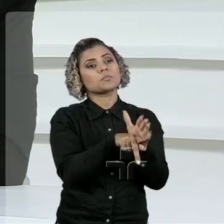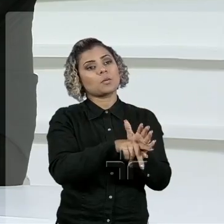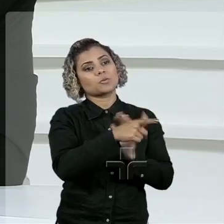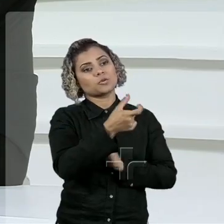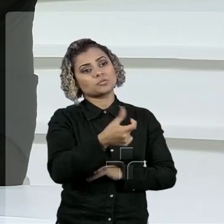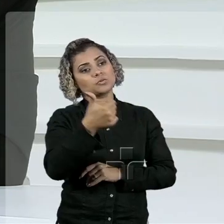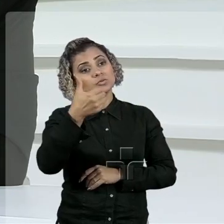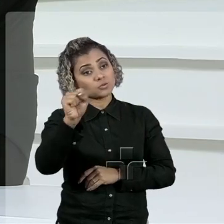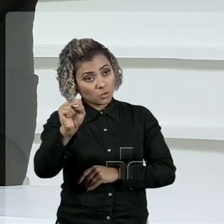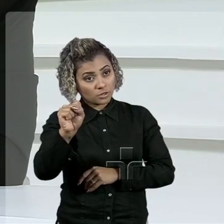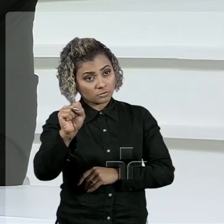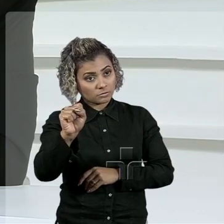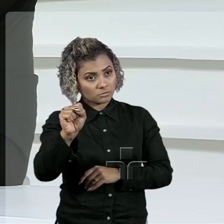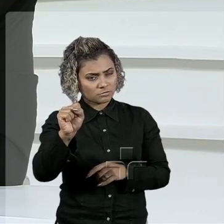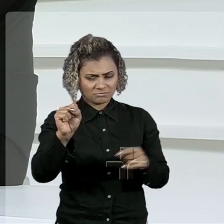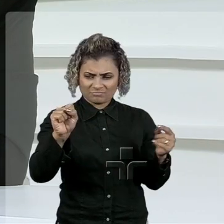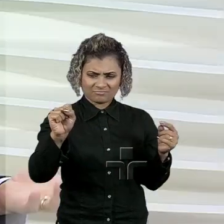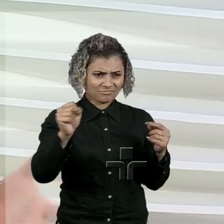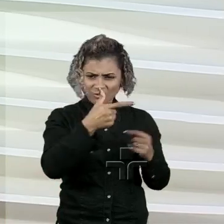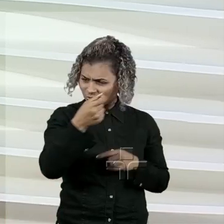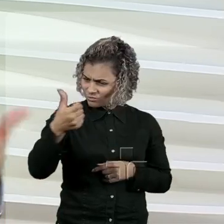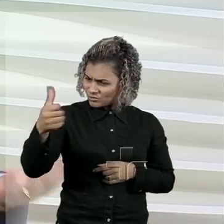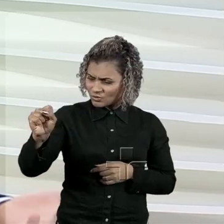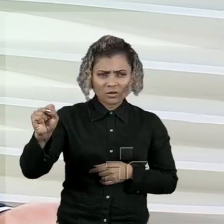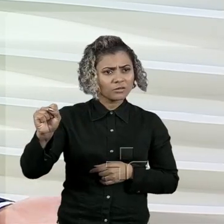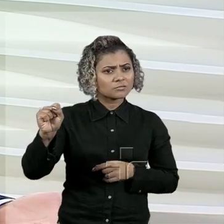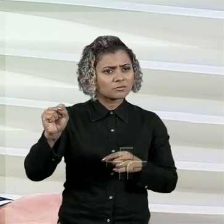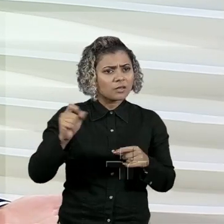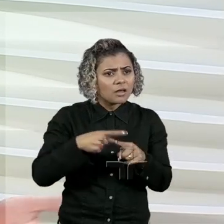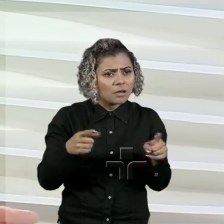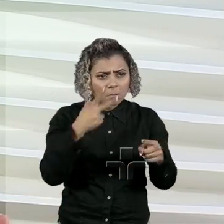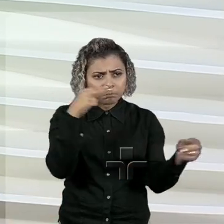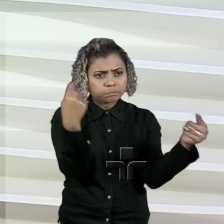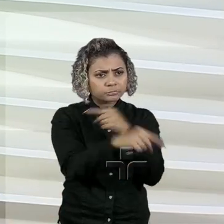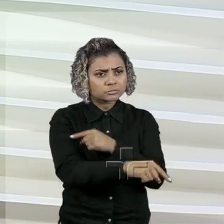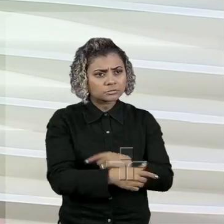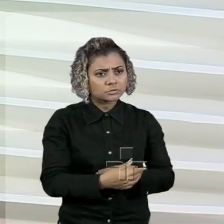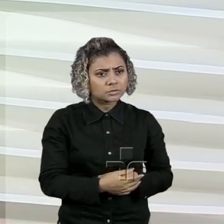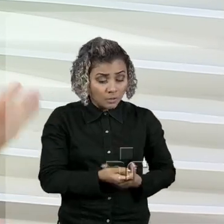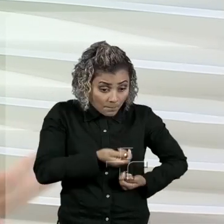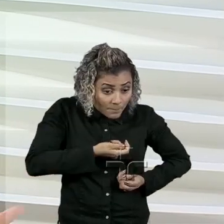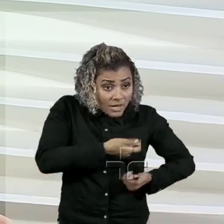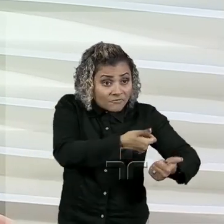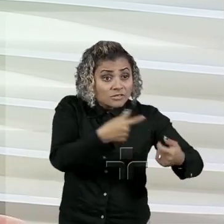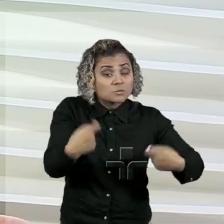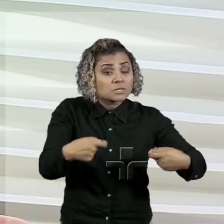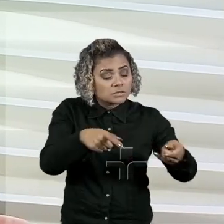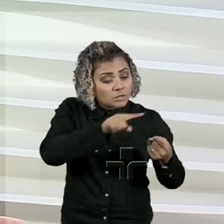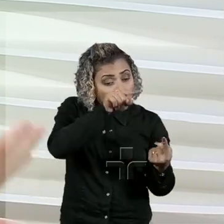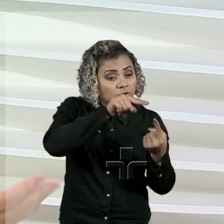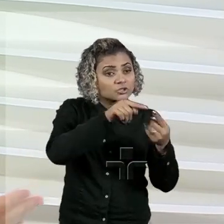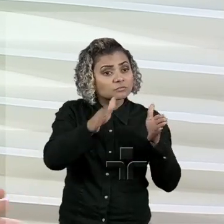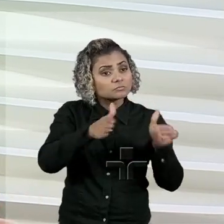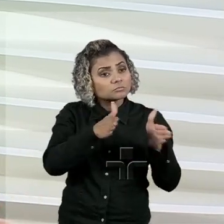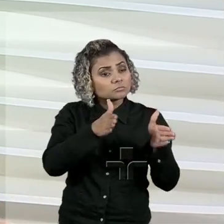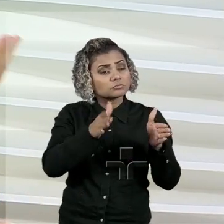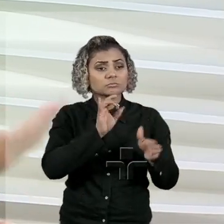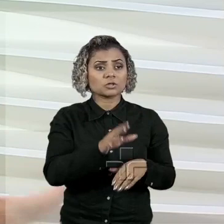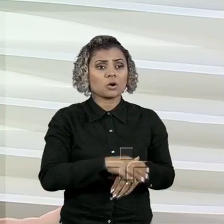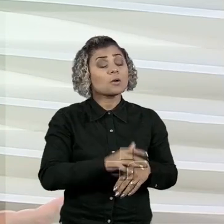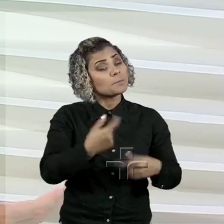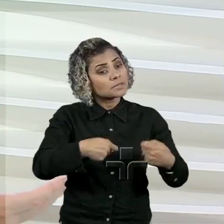2018. Não faz nenhum sentido você ter um sistema, no mínimo, desequilibrado. O bônus tem que ter previsibilidade, tem que ter uma organização e tem que